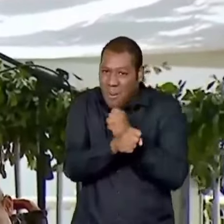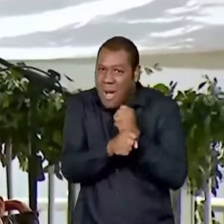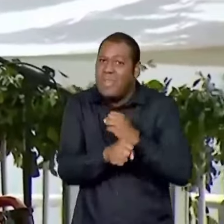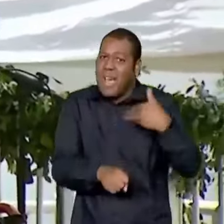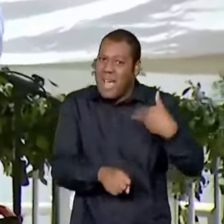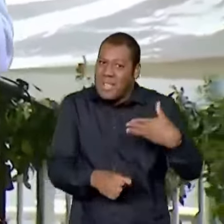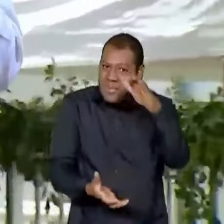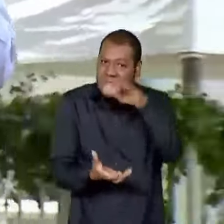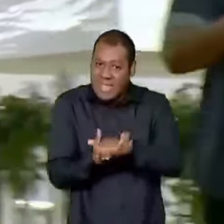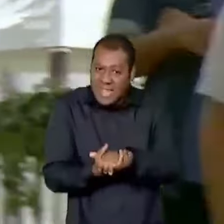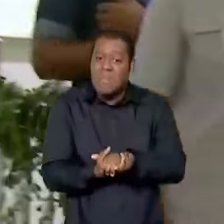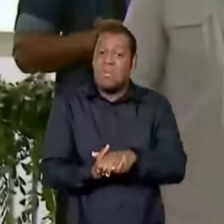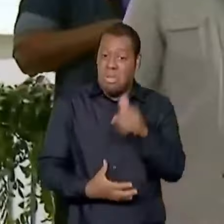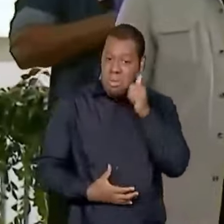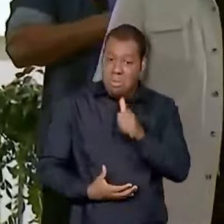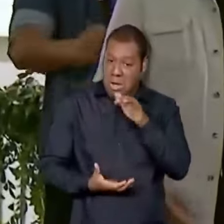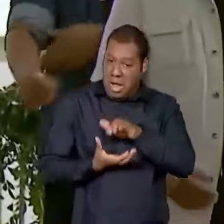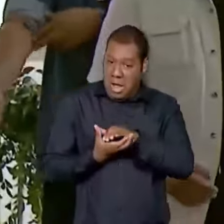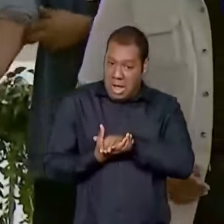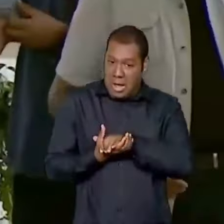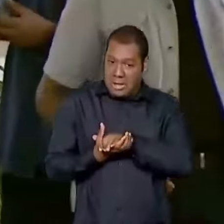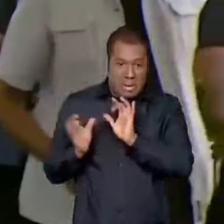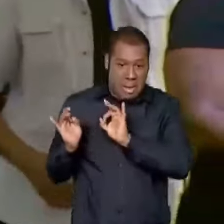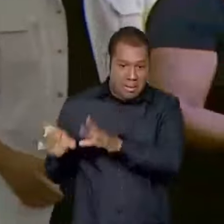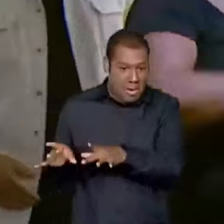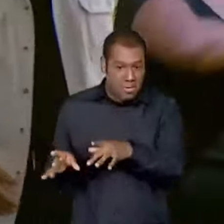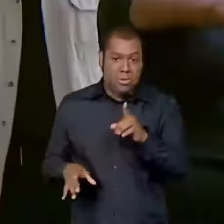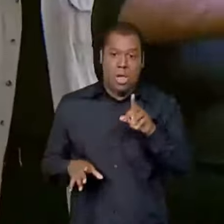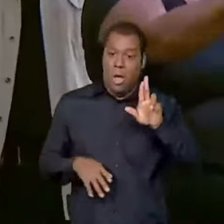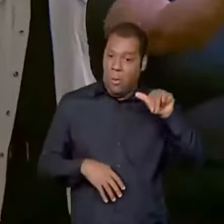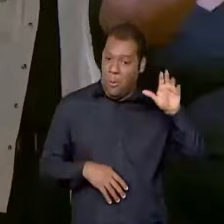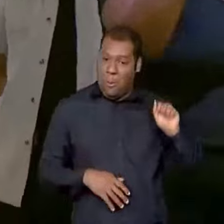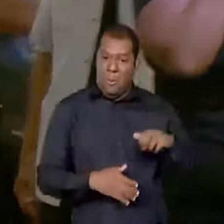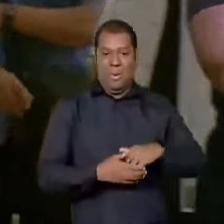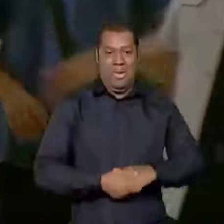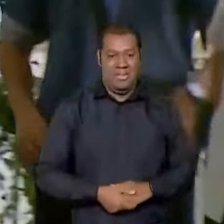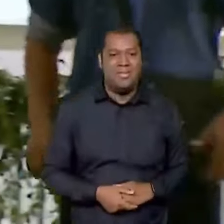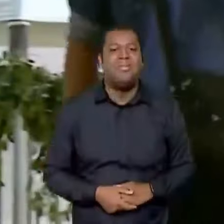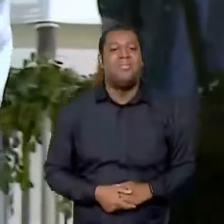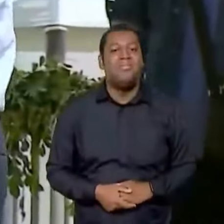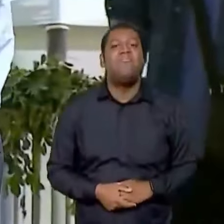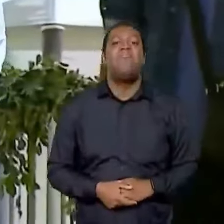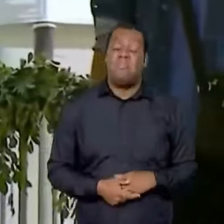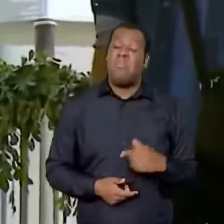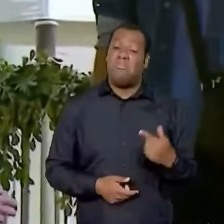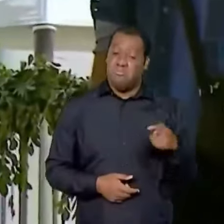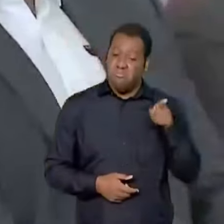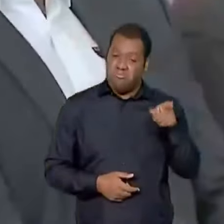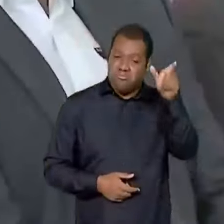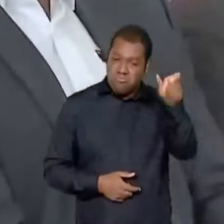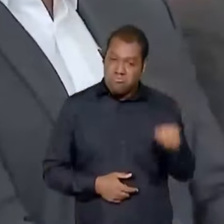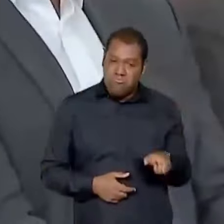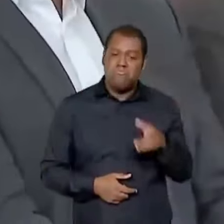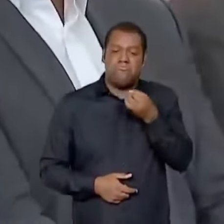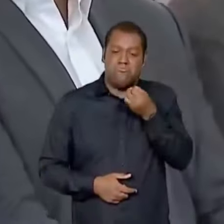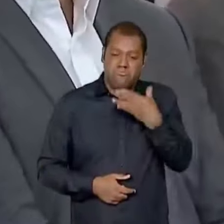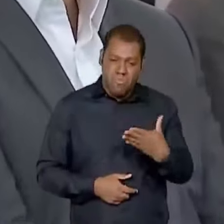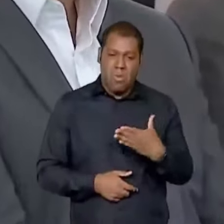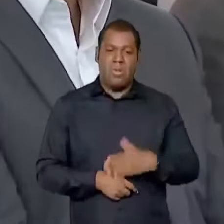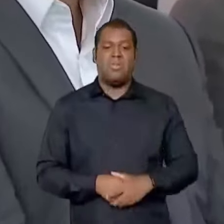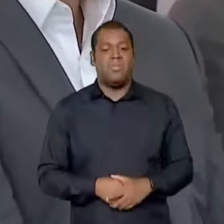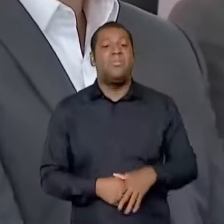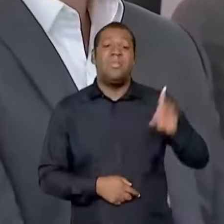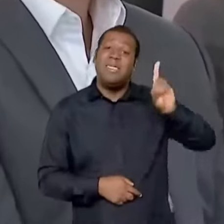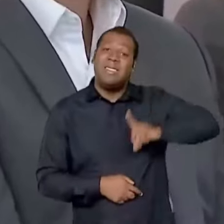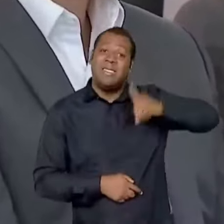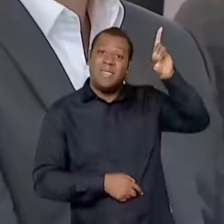senão tinha abandonado a mulher, como muitos sabem. Então, meus parabéns, prefeito. Deus queira que